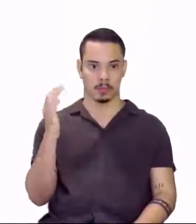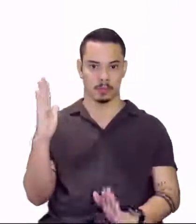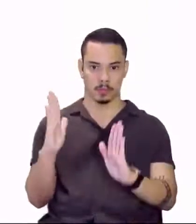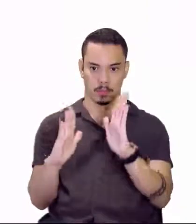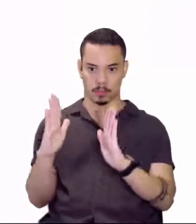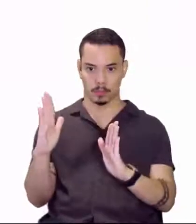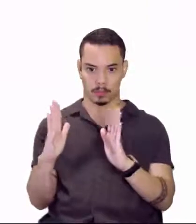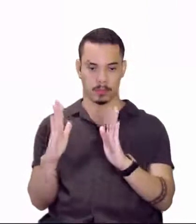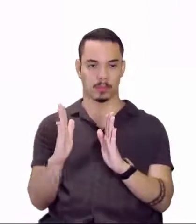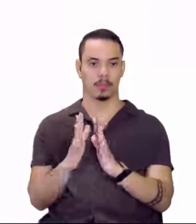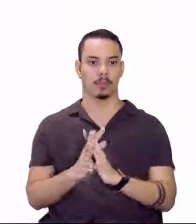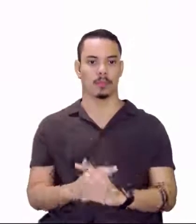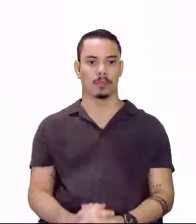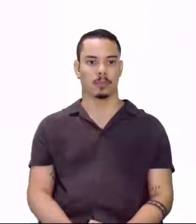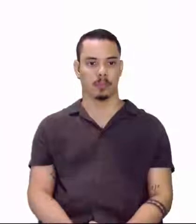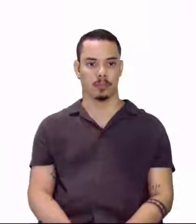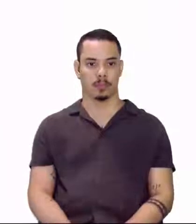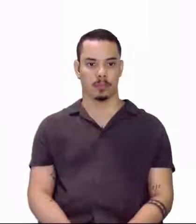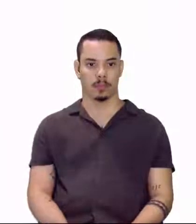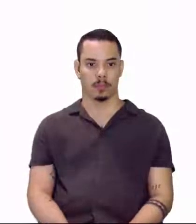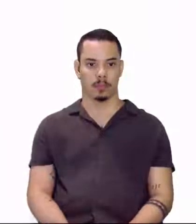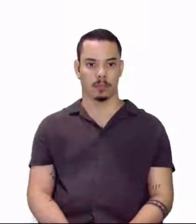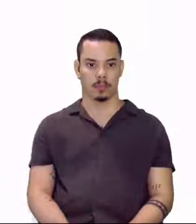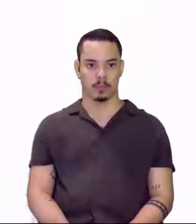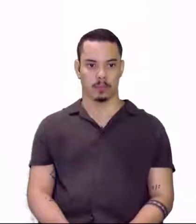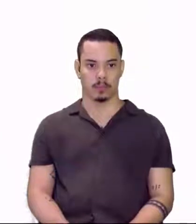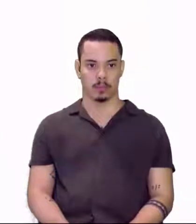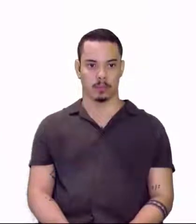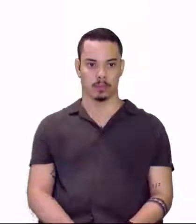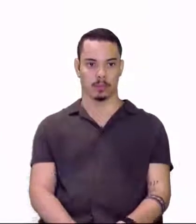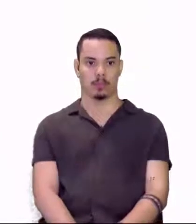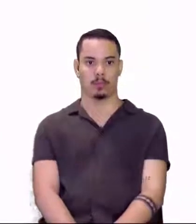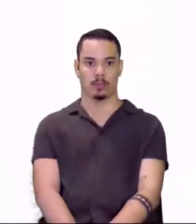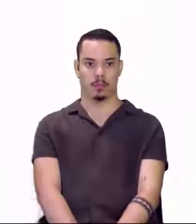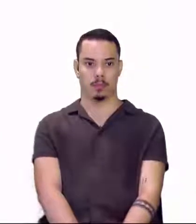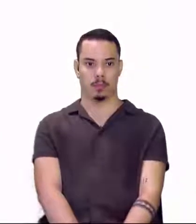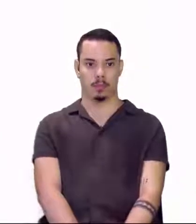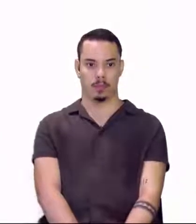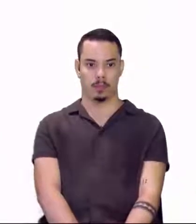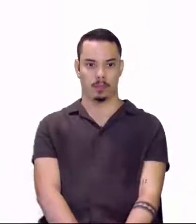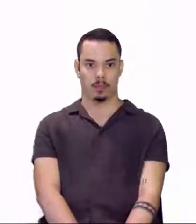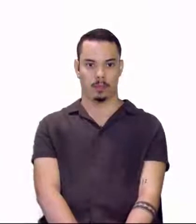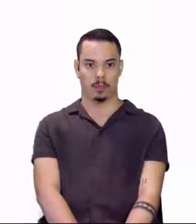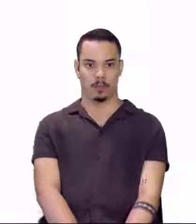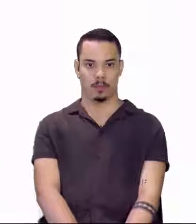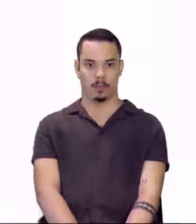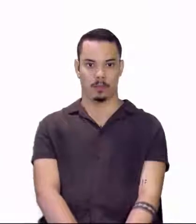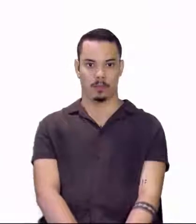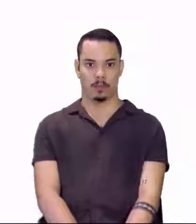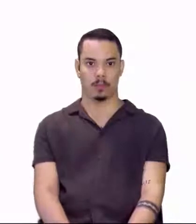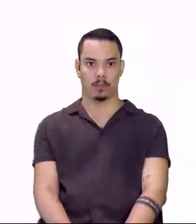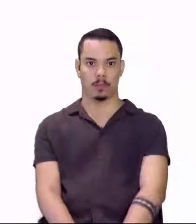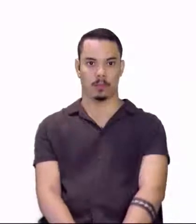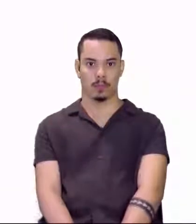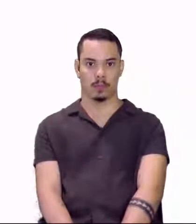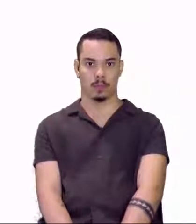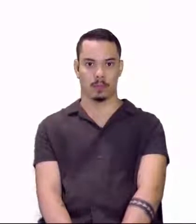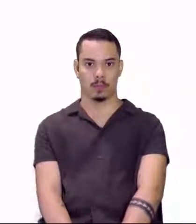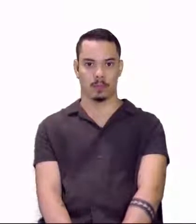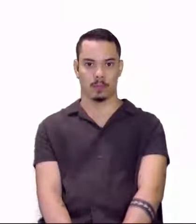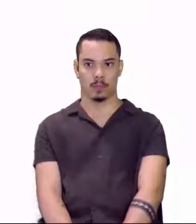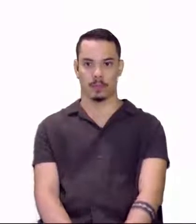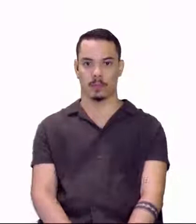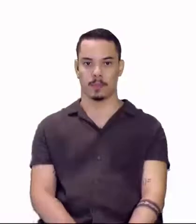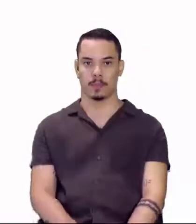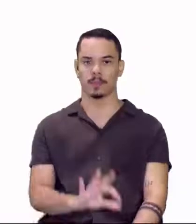os actinídeos no 7º período. Só para você visualizar e compreender sobre os